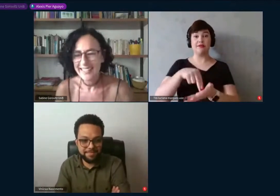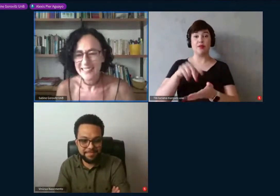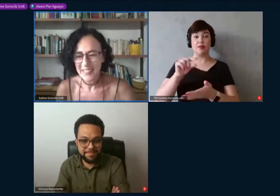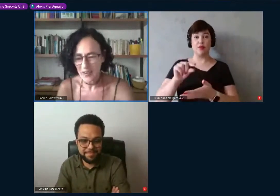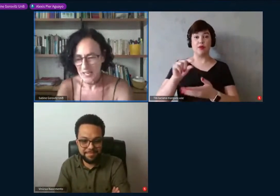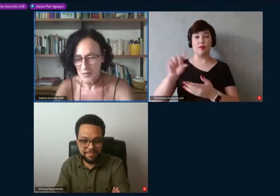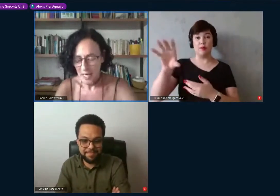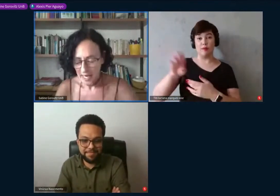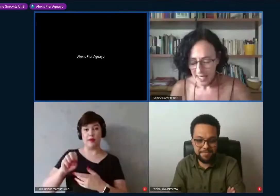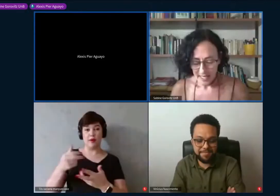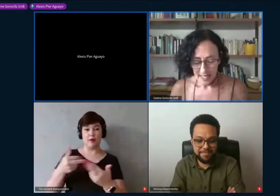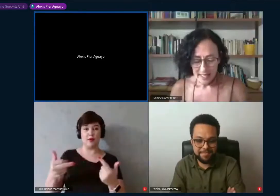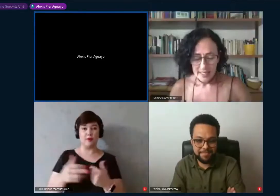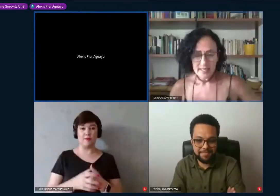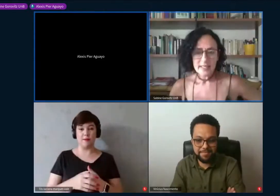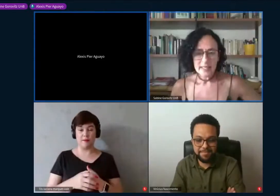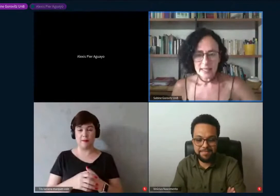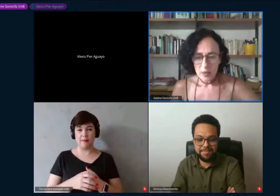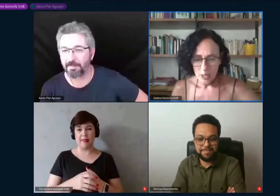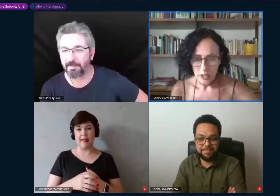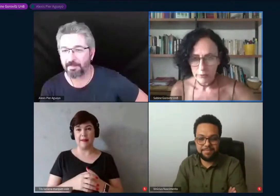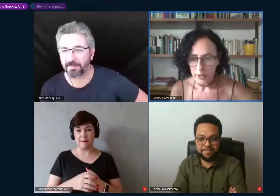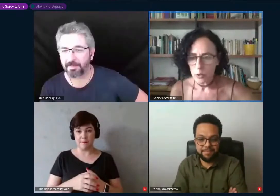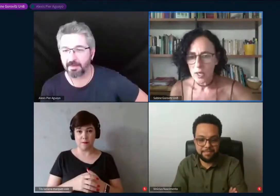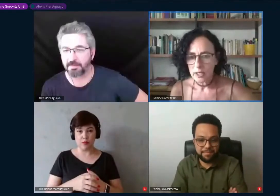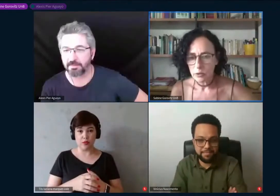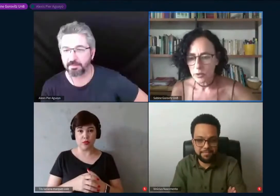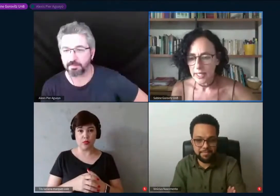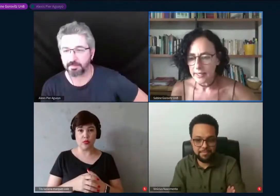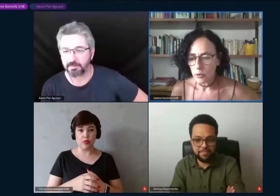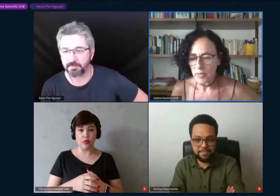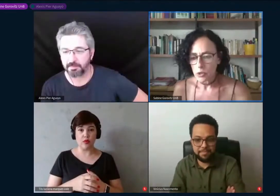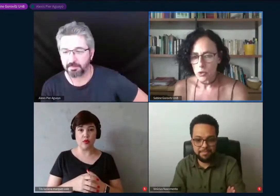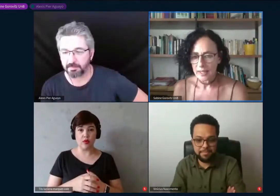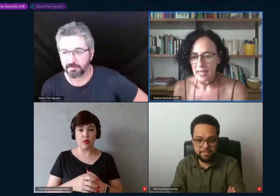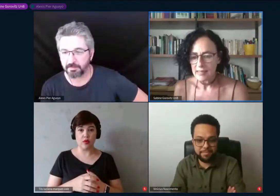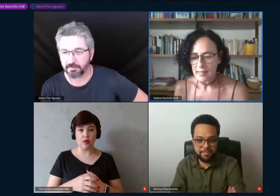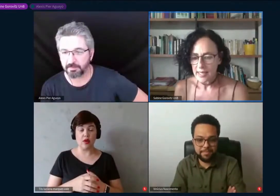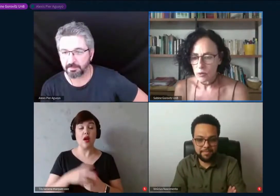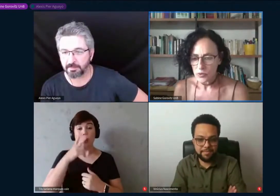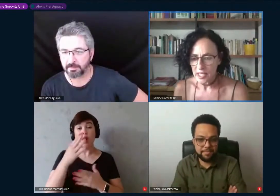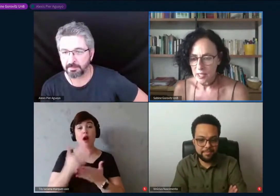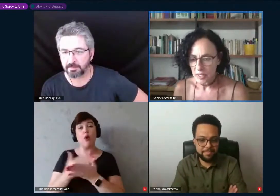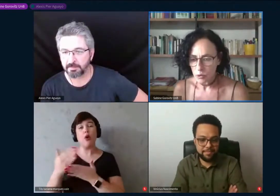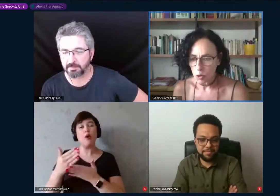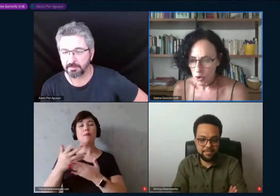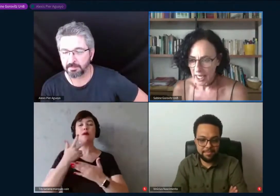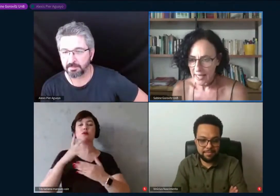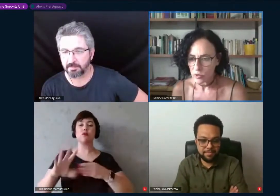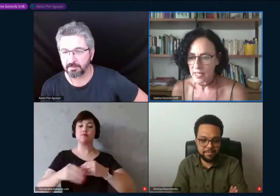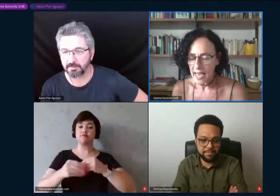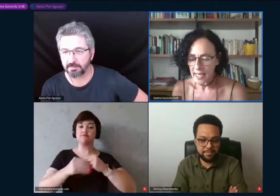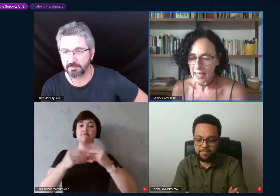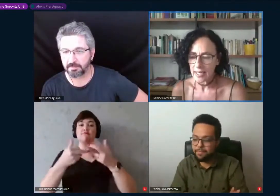aqui para pegar uma coisa que estava no chão. E eu acho que foi quando ele começou a trazer alguns elementos concretos